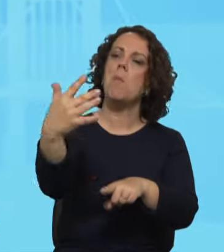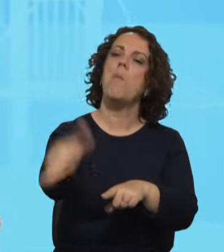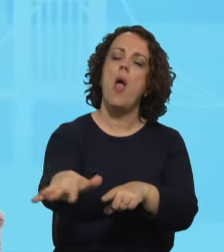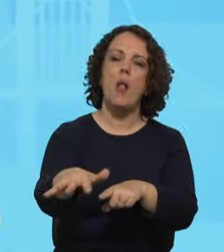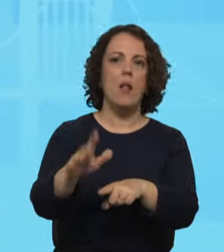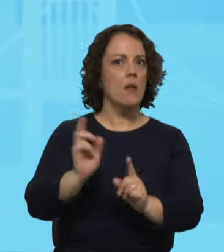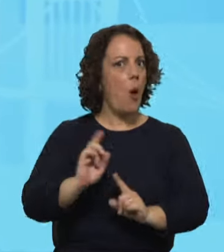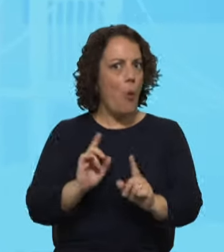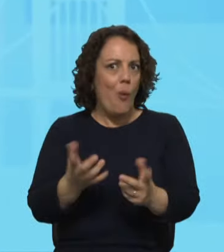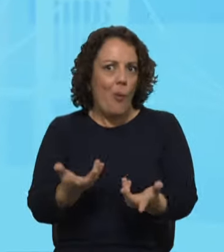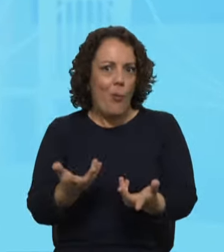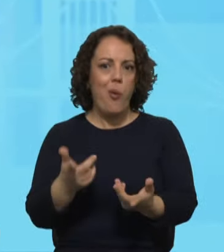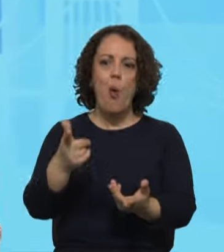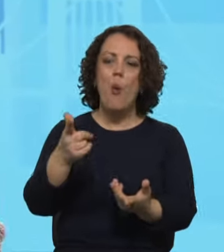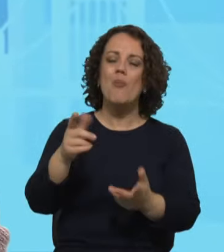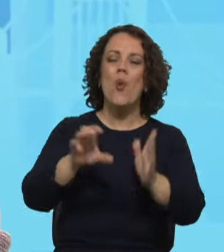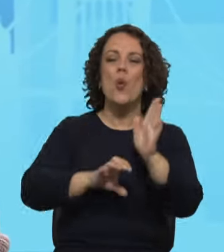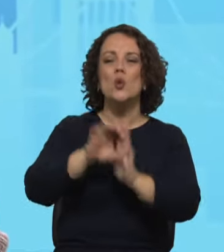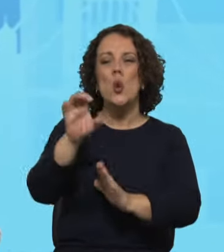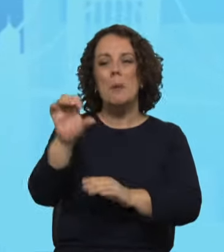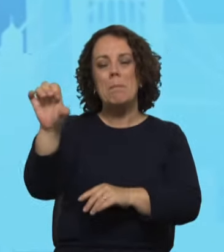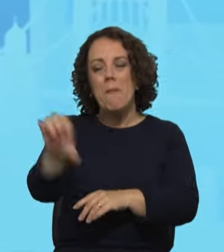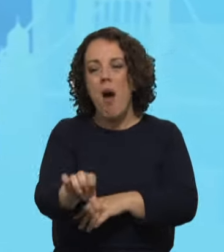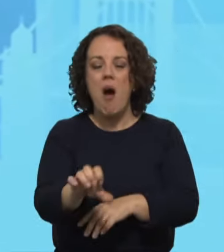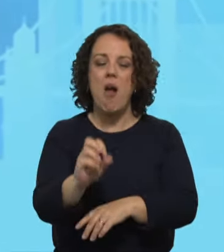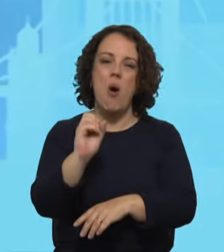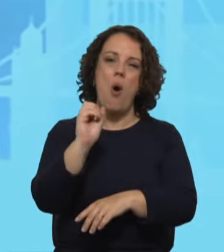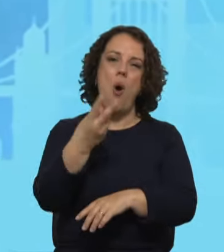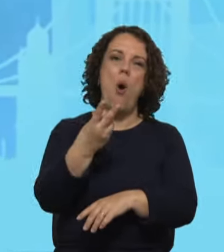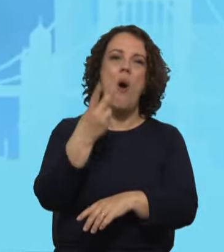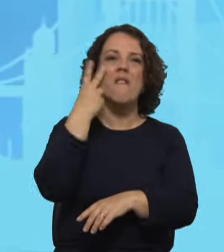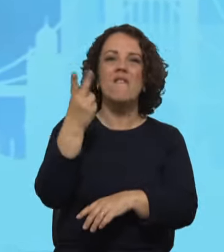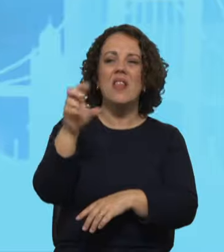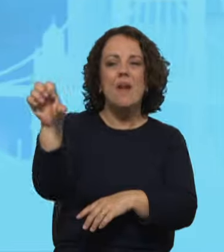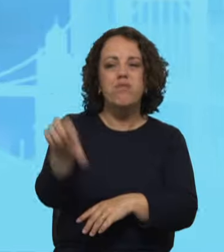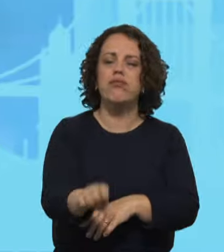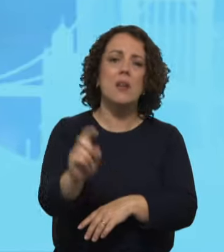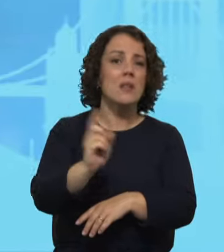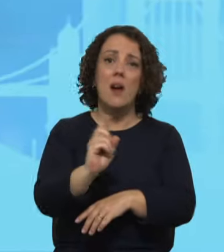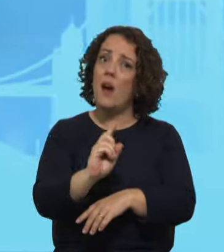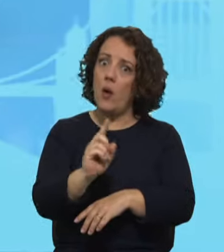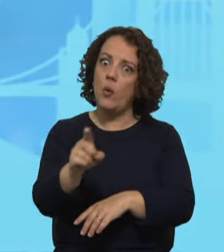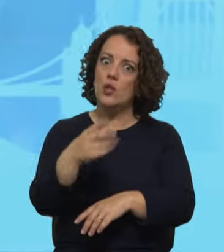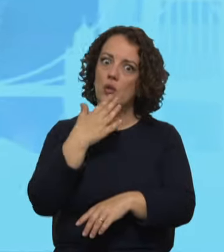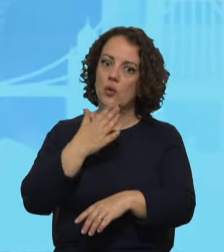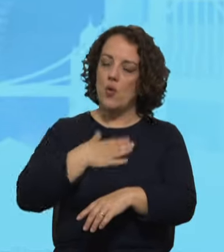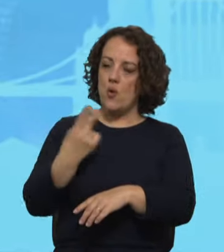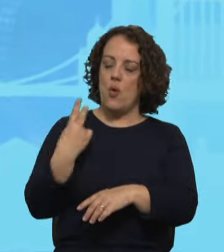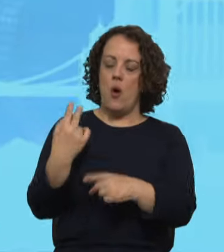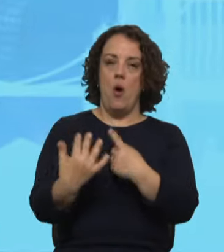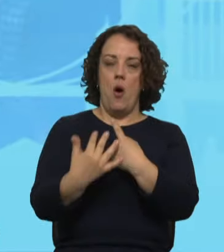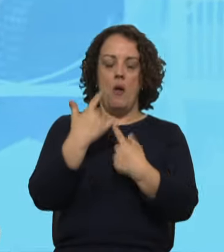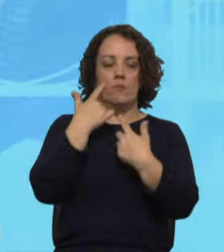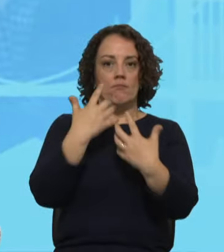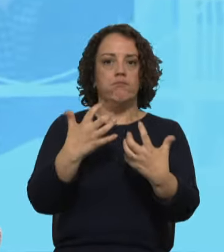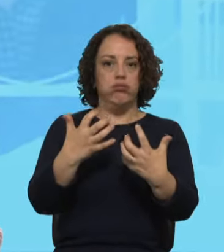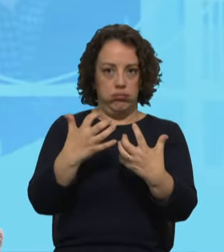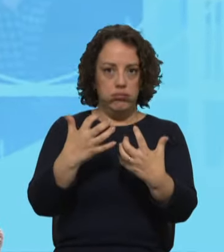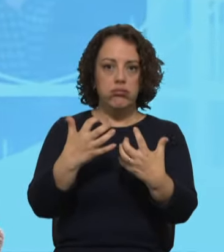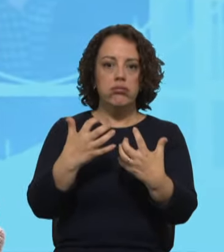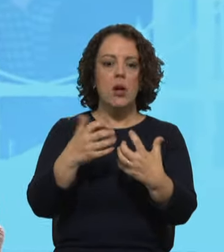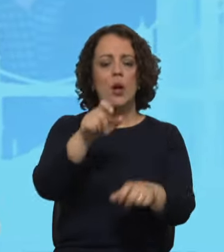são necessariamente mais condições ou mais formas de vida e acho que para nós foi muito impan quante todas as vidas com com as